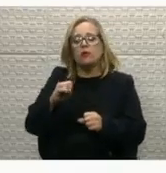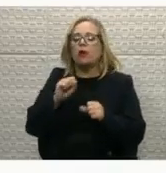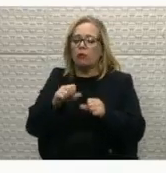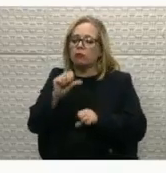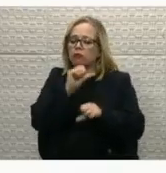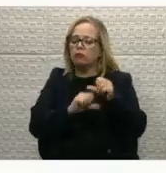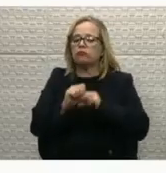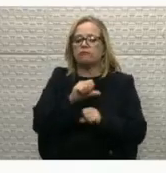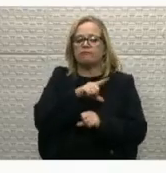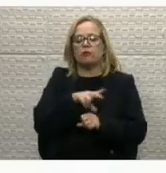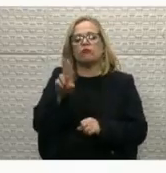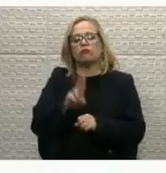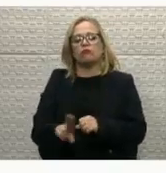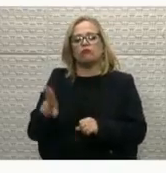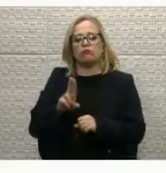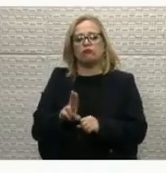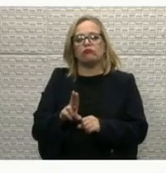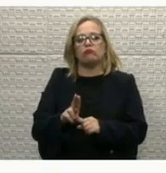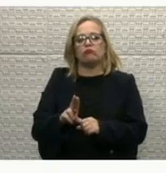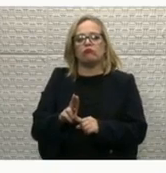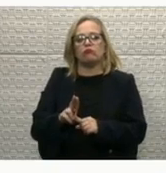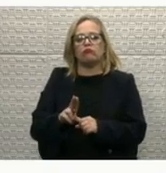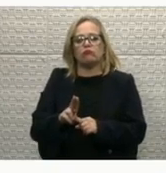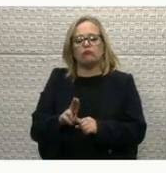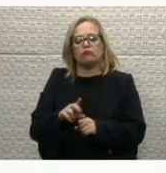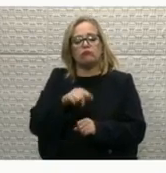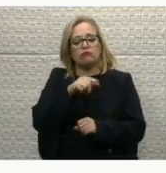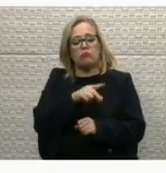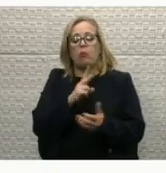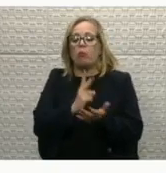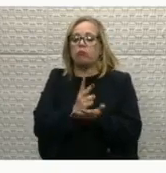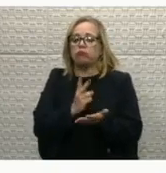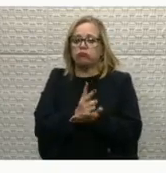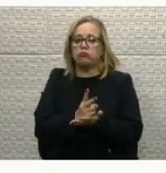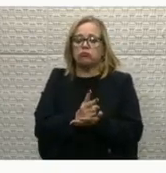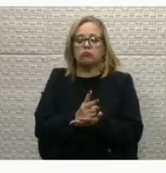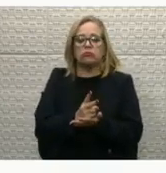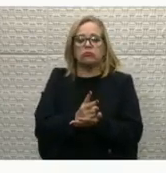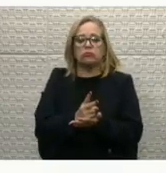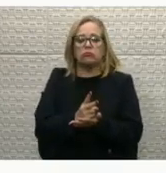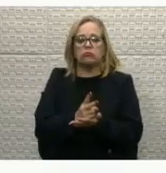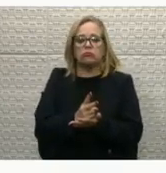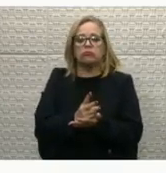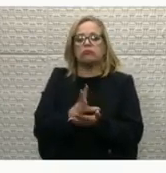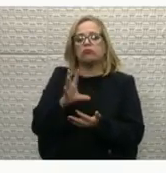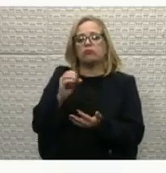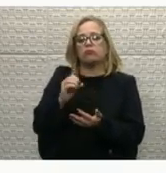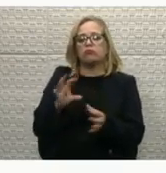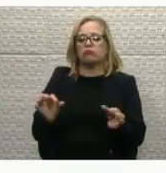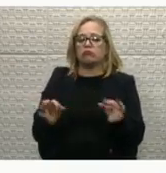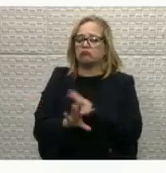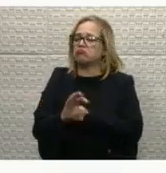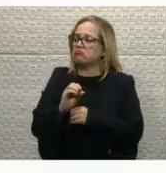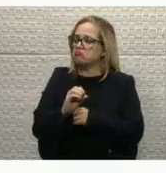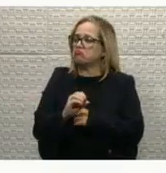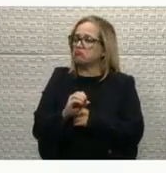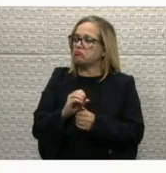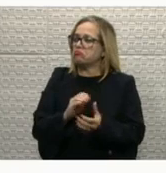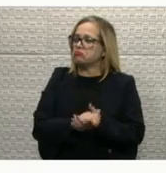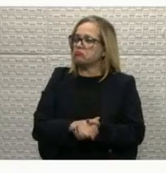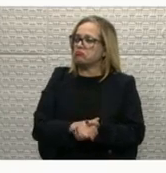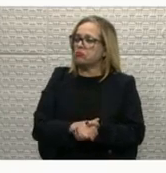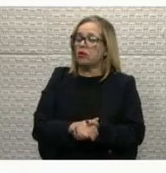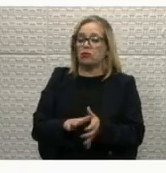inversível, eu aplico o produto da inversa por ela, o produto da inversa por zero resulta em zero. Então,